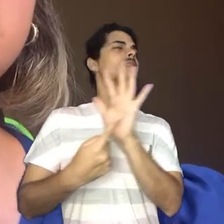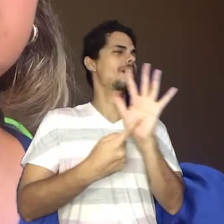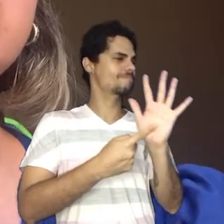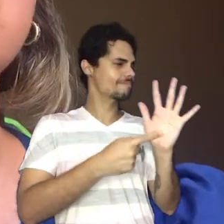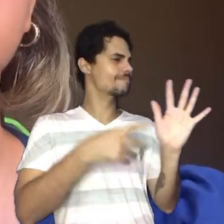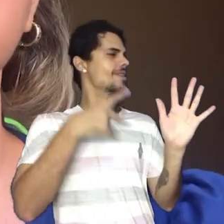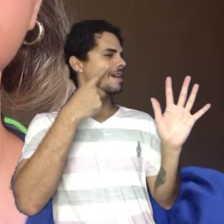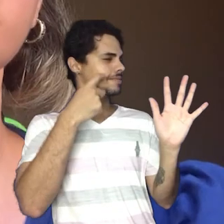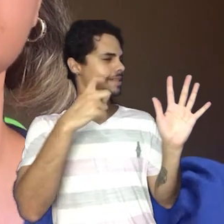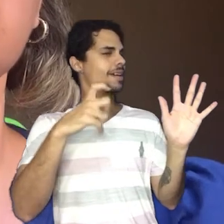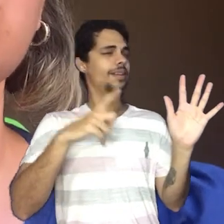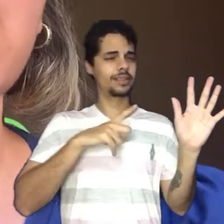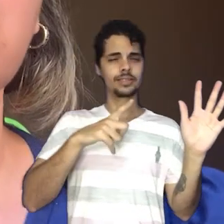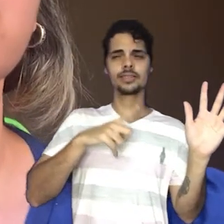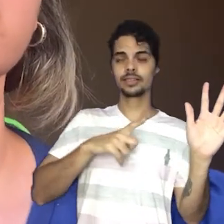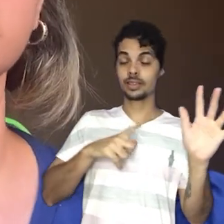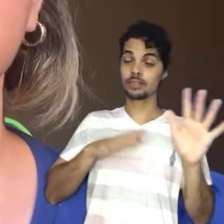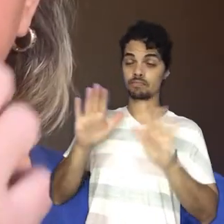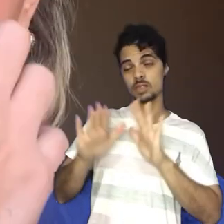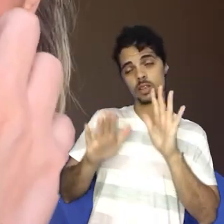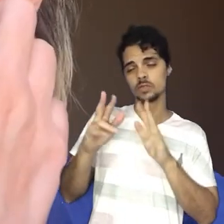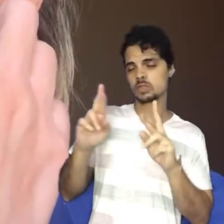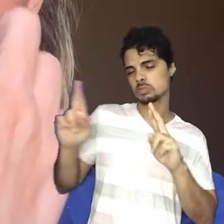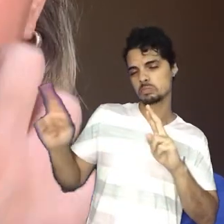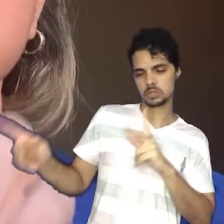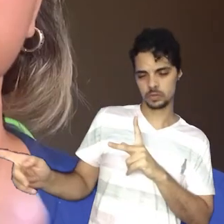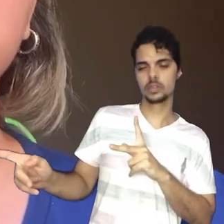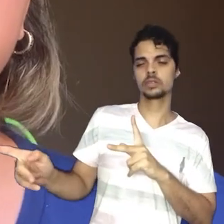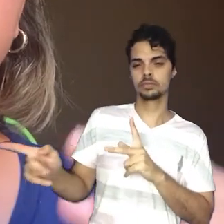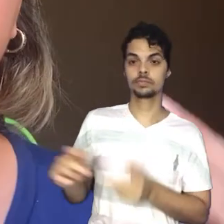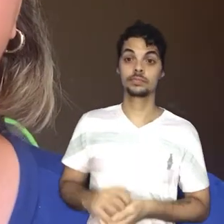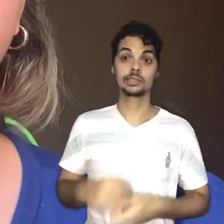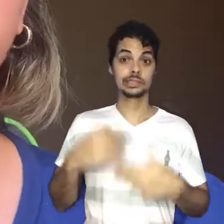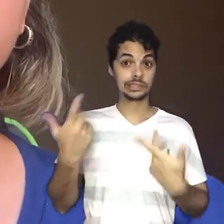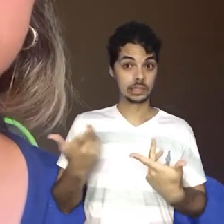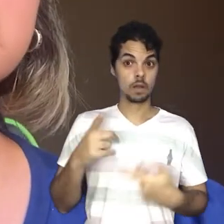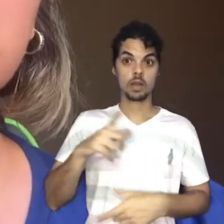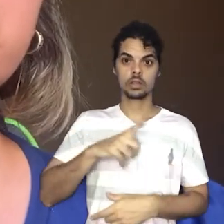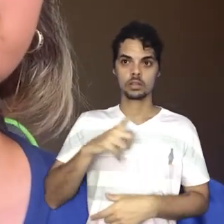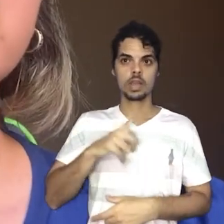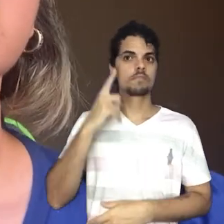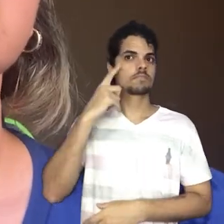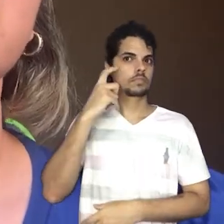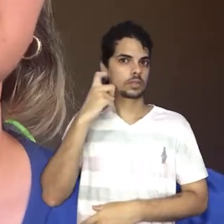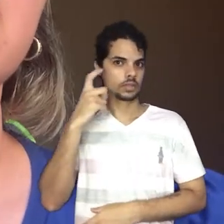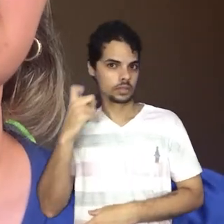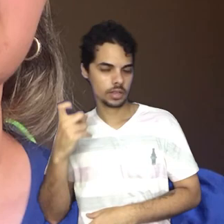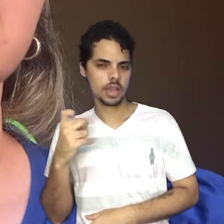economia eminentemente rural. Então, vai existir a questão da importação,